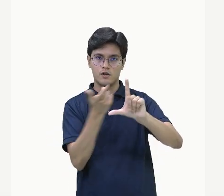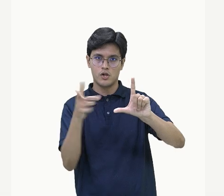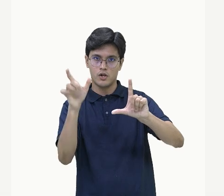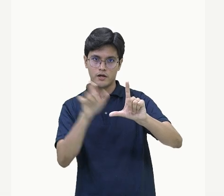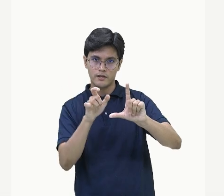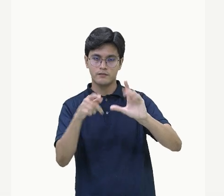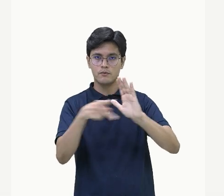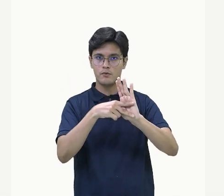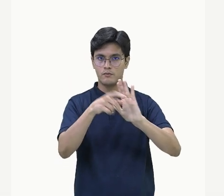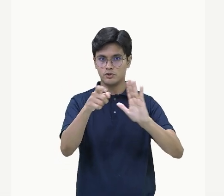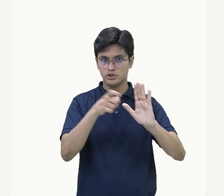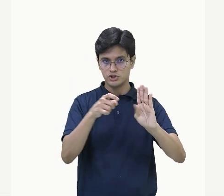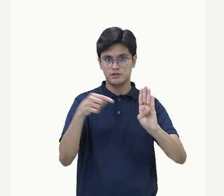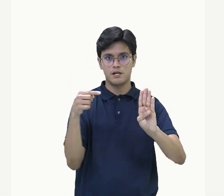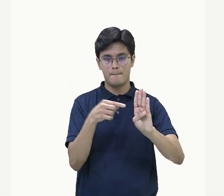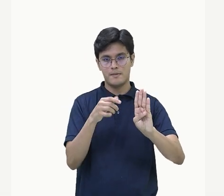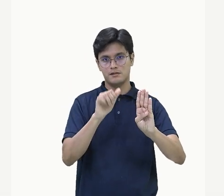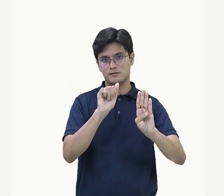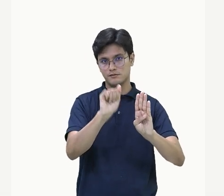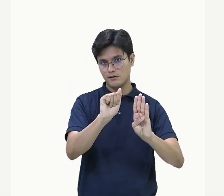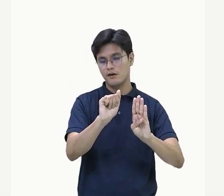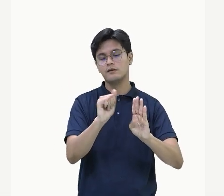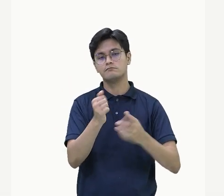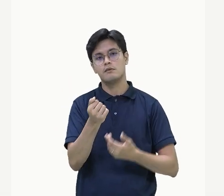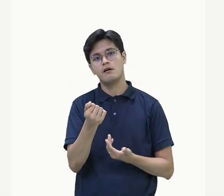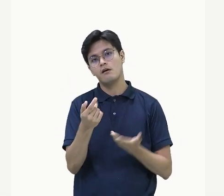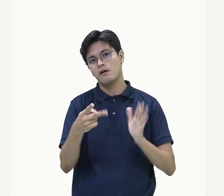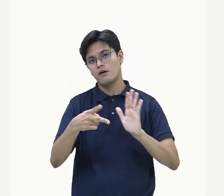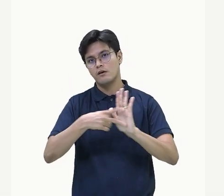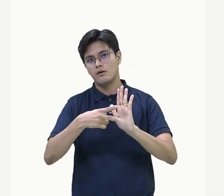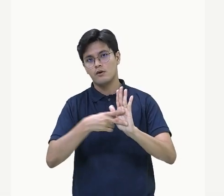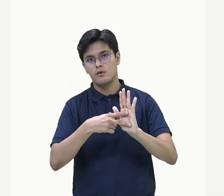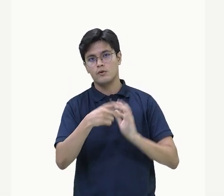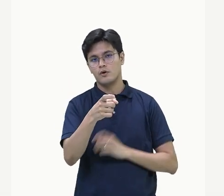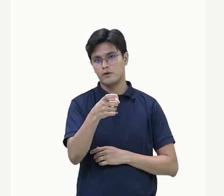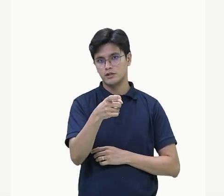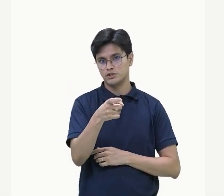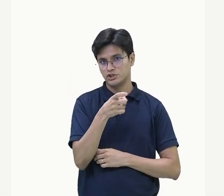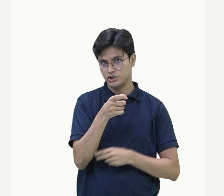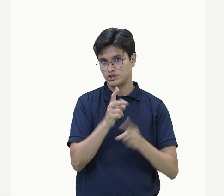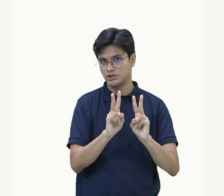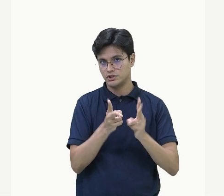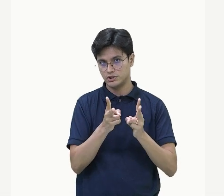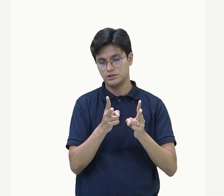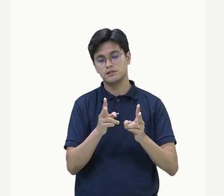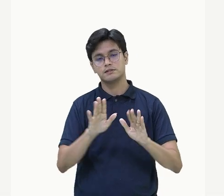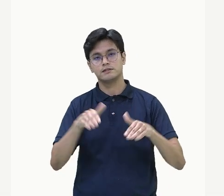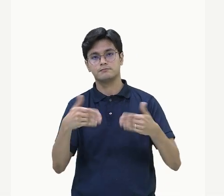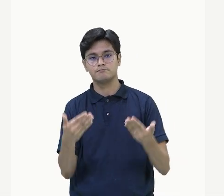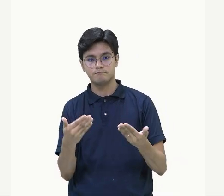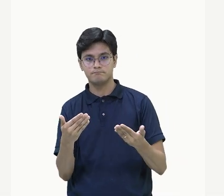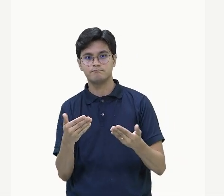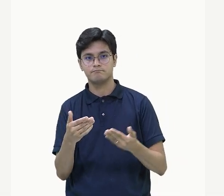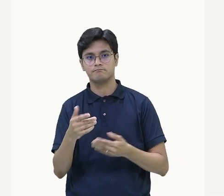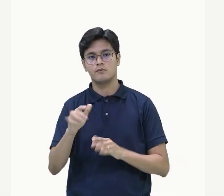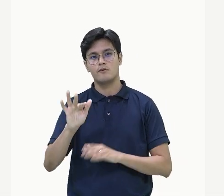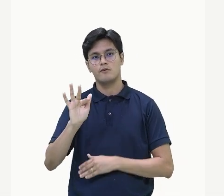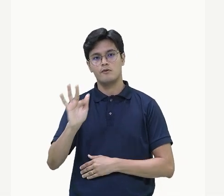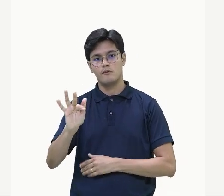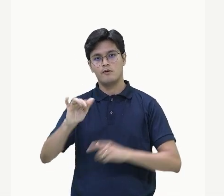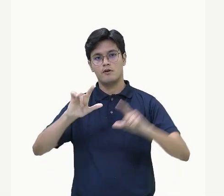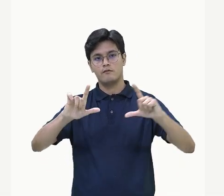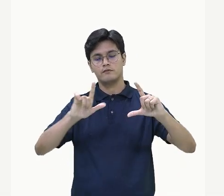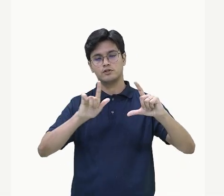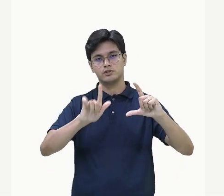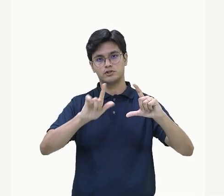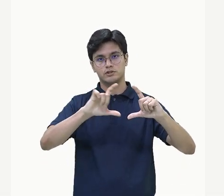a, ele é igual ao próprio x. Então, aqui a gente já tem que f de g de x